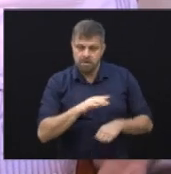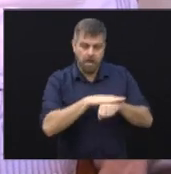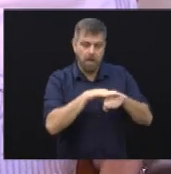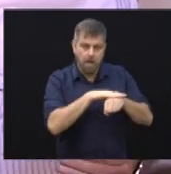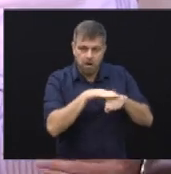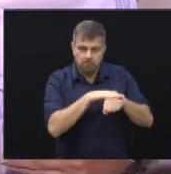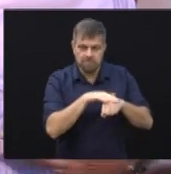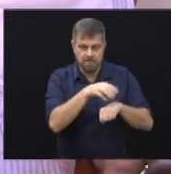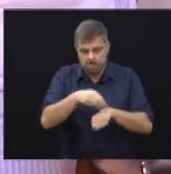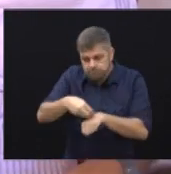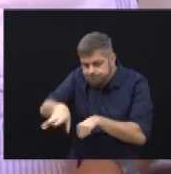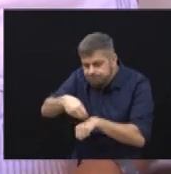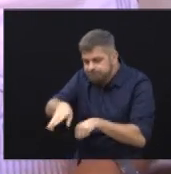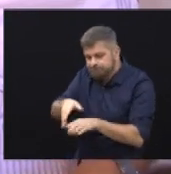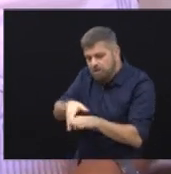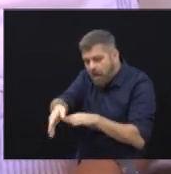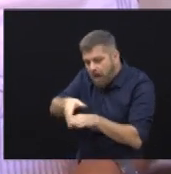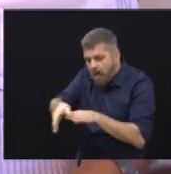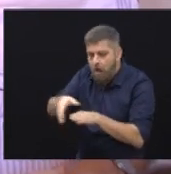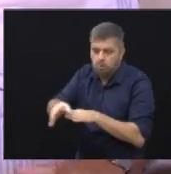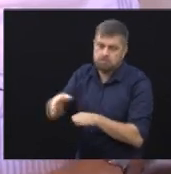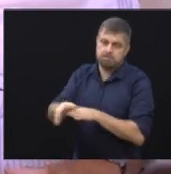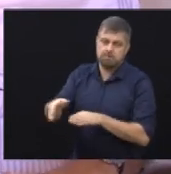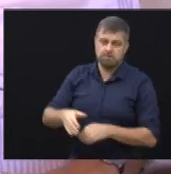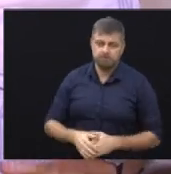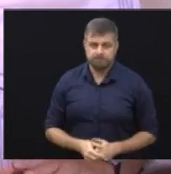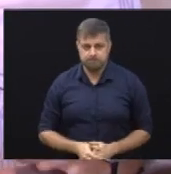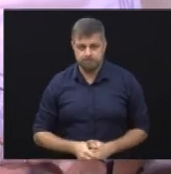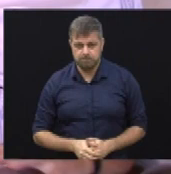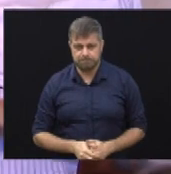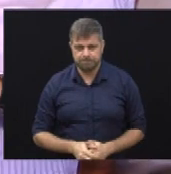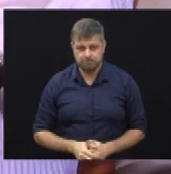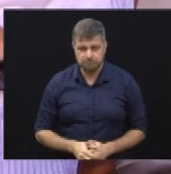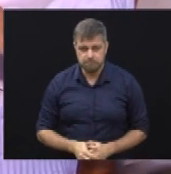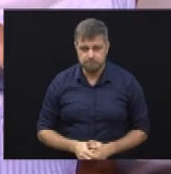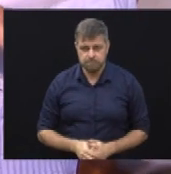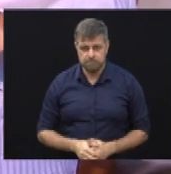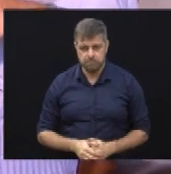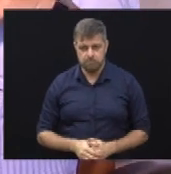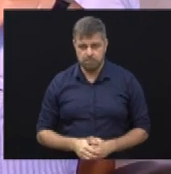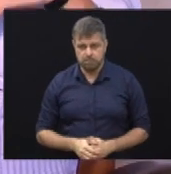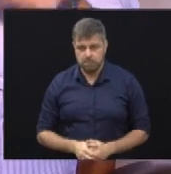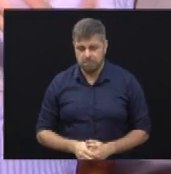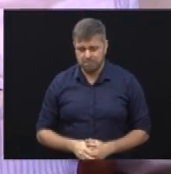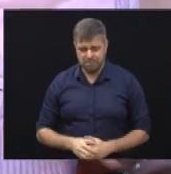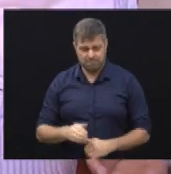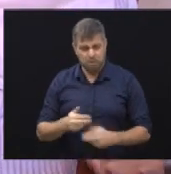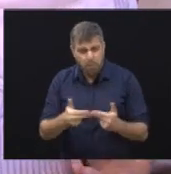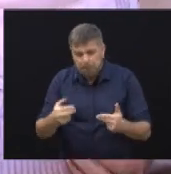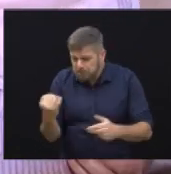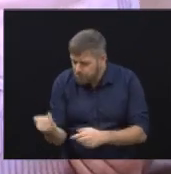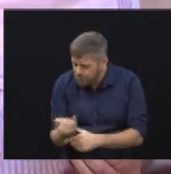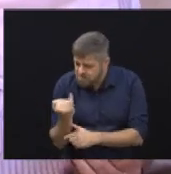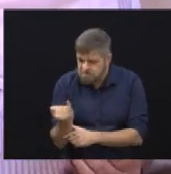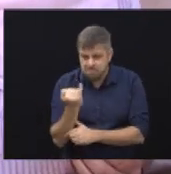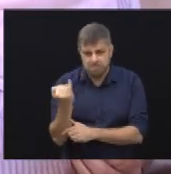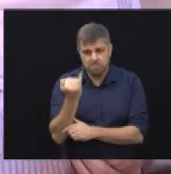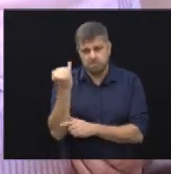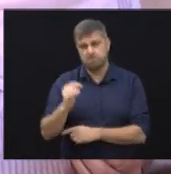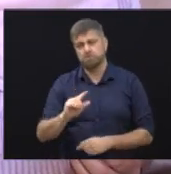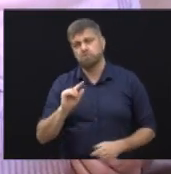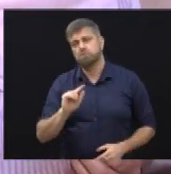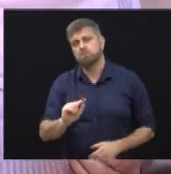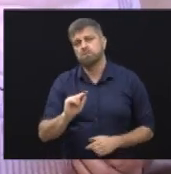os oriente em como lidar com os filhos, né? Então, vamos dizer assim, um ponto importante em toda